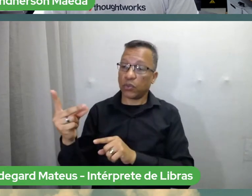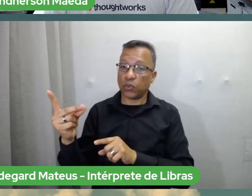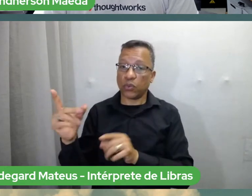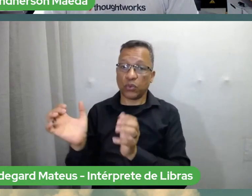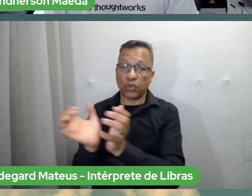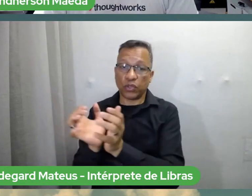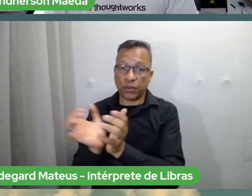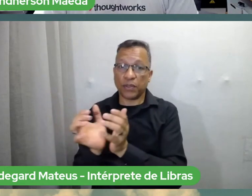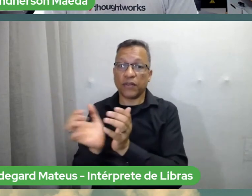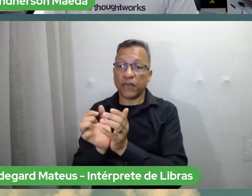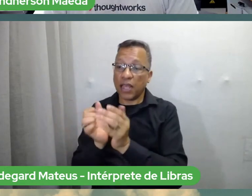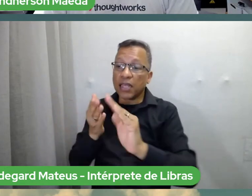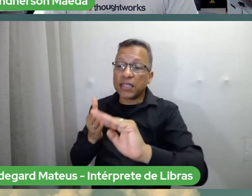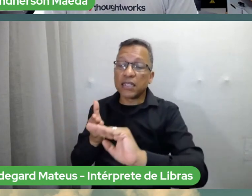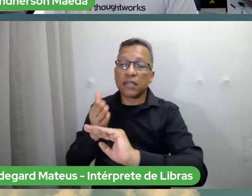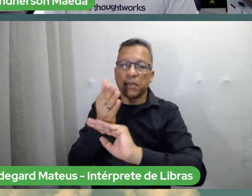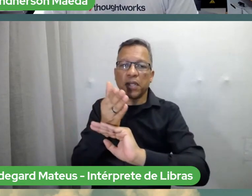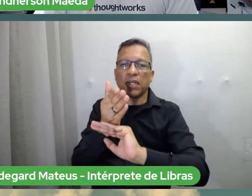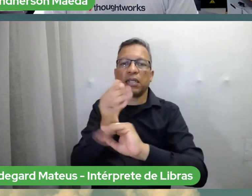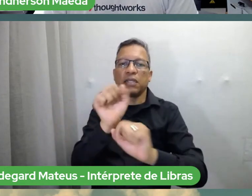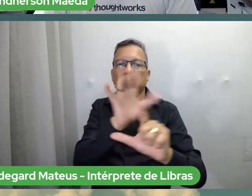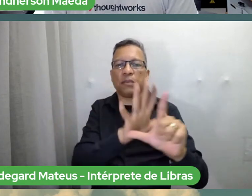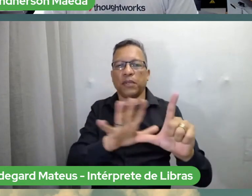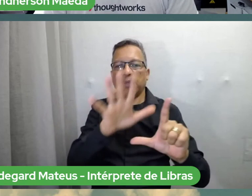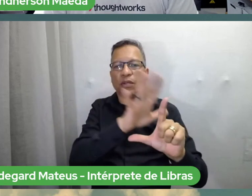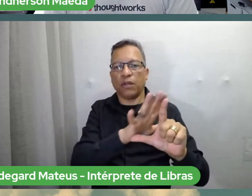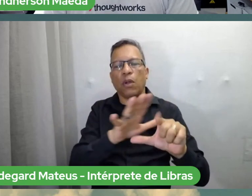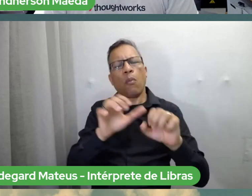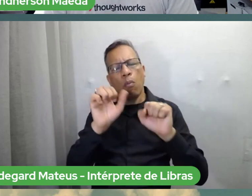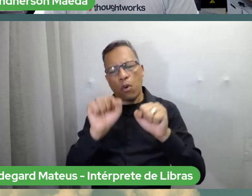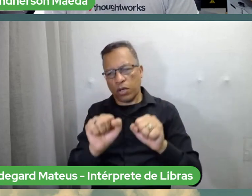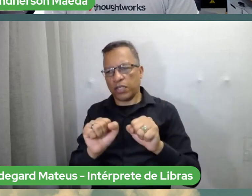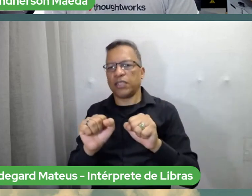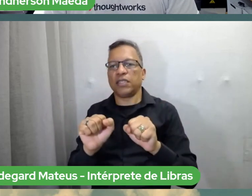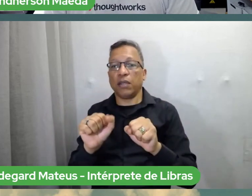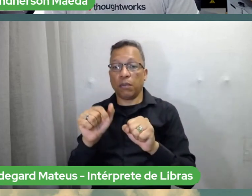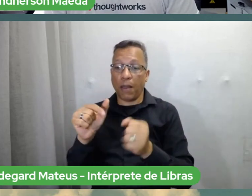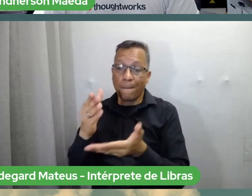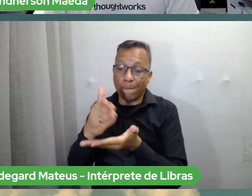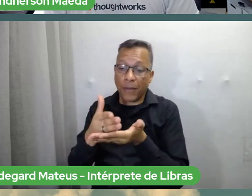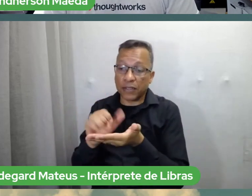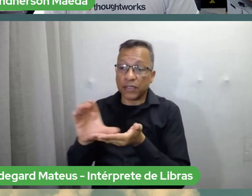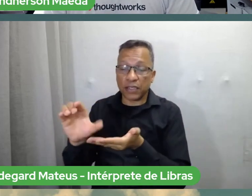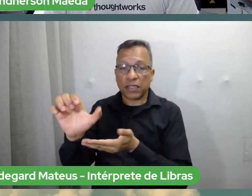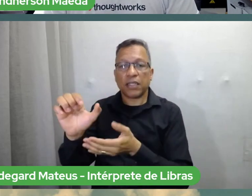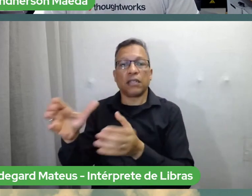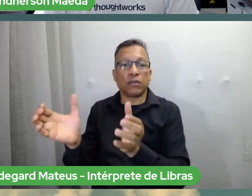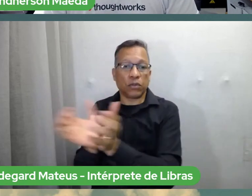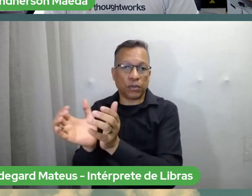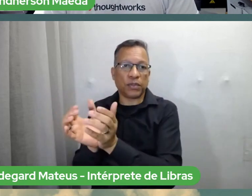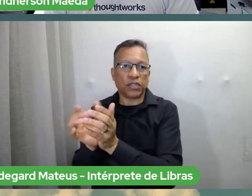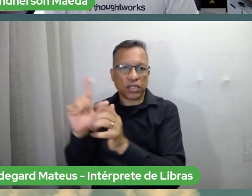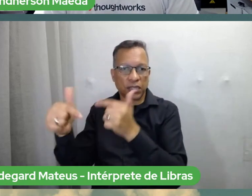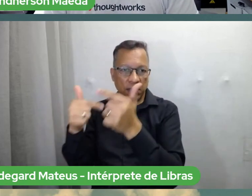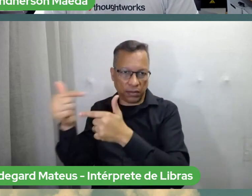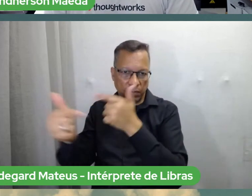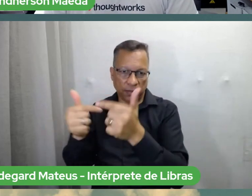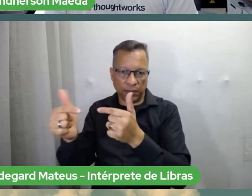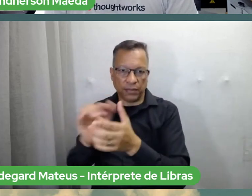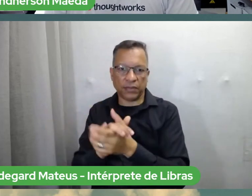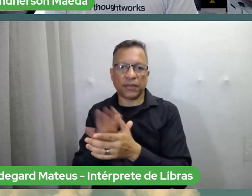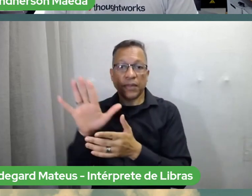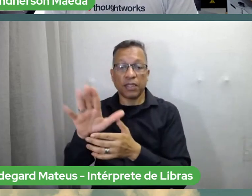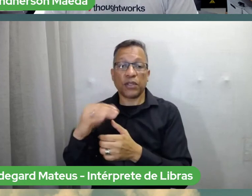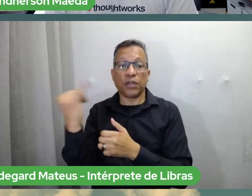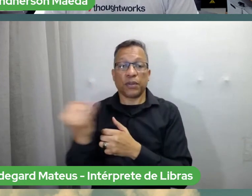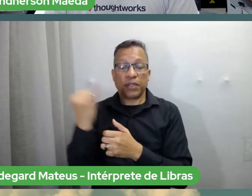plataforma. Pode ser parte do time que já trabalha hoje com Data Lake, com a plataforma de dados. Mas é importante que eles sejam